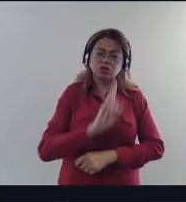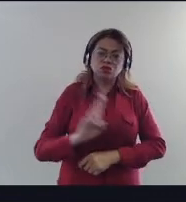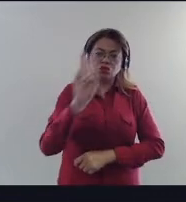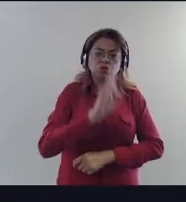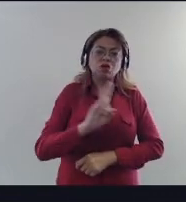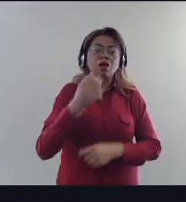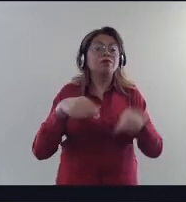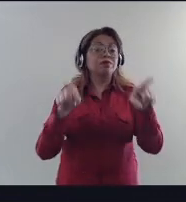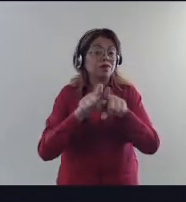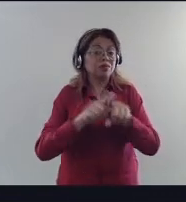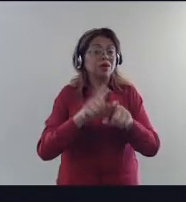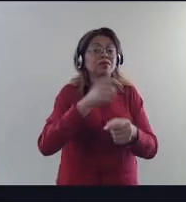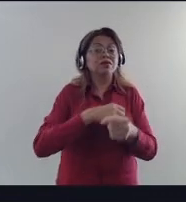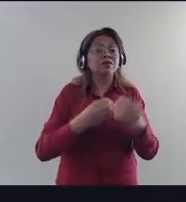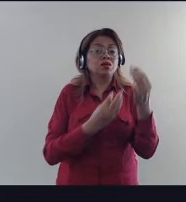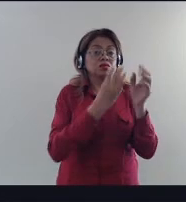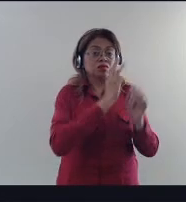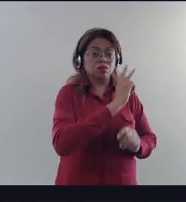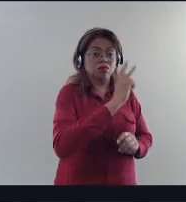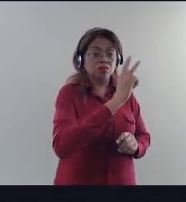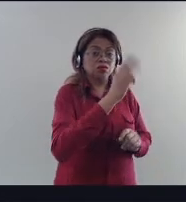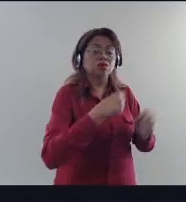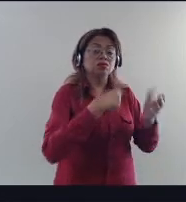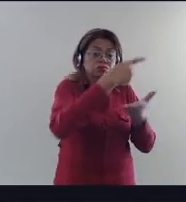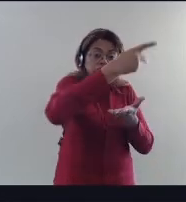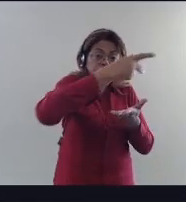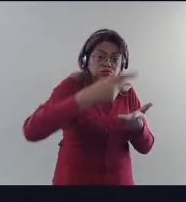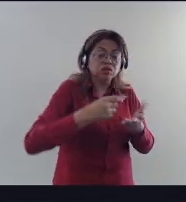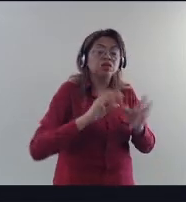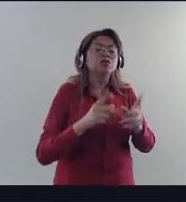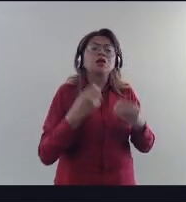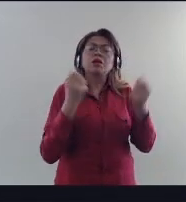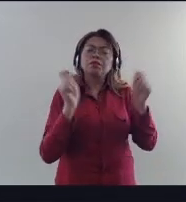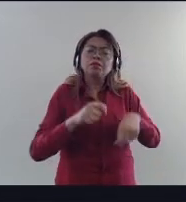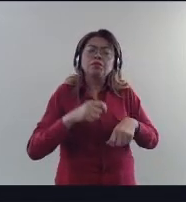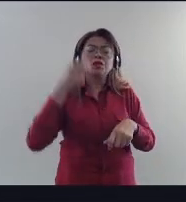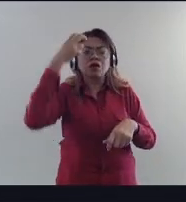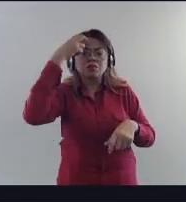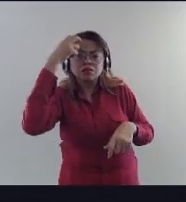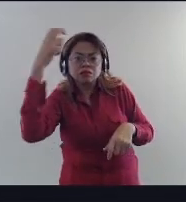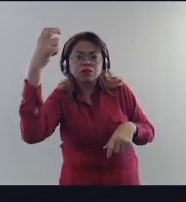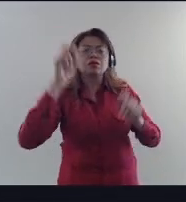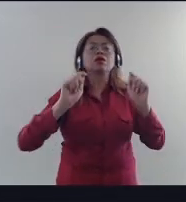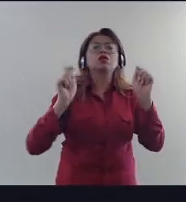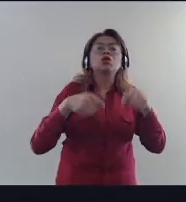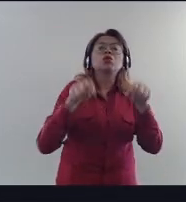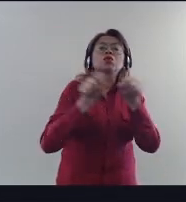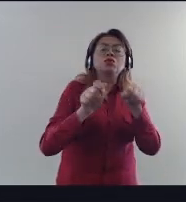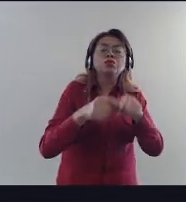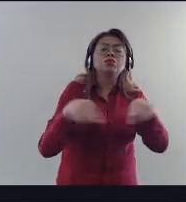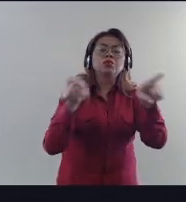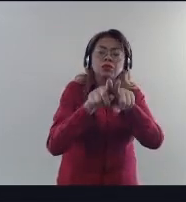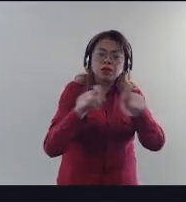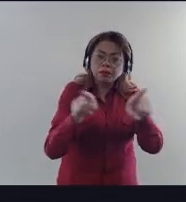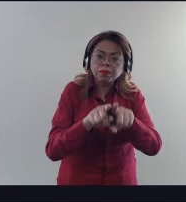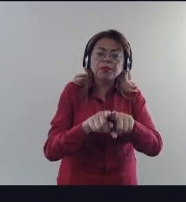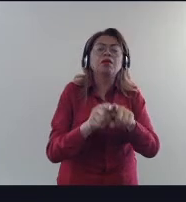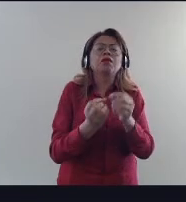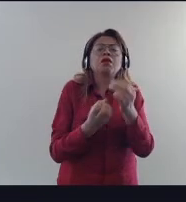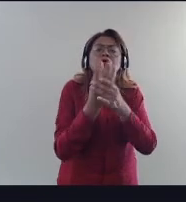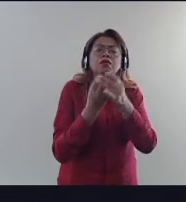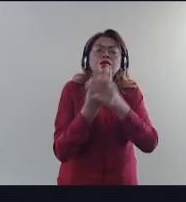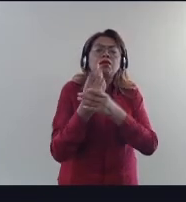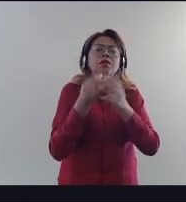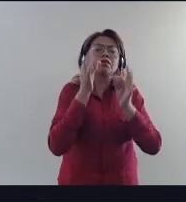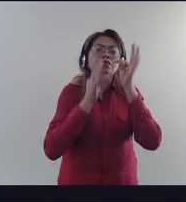de design para que sejam inteligíveis? Como que eu posso criar tecnologias para a área jurídica? Então, aí a gente está falando